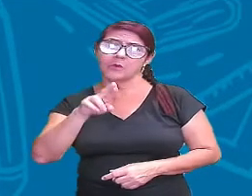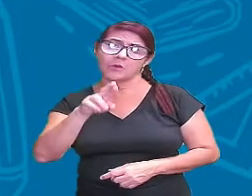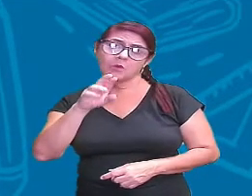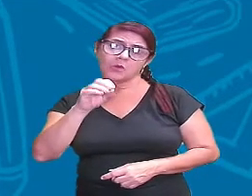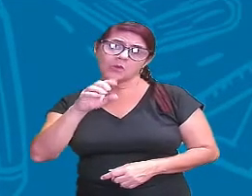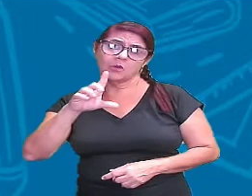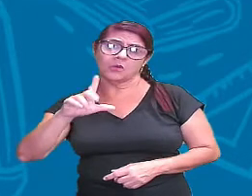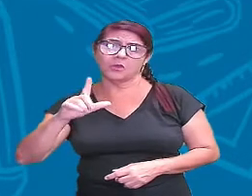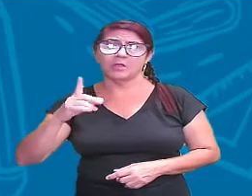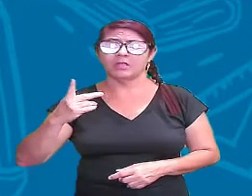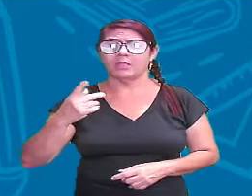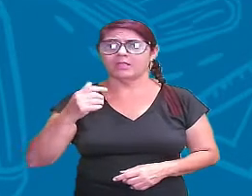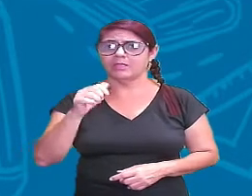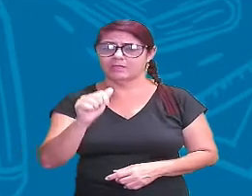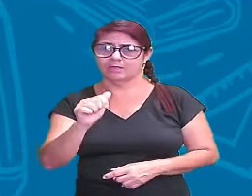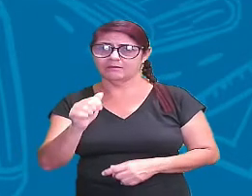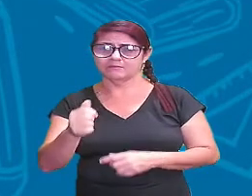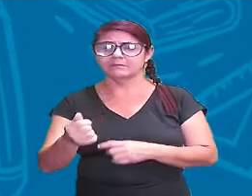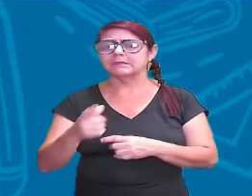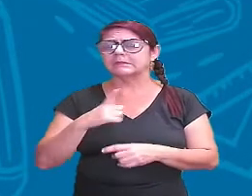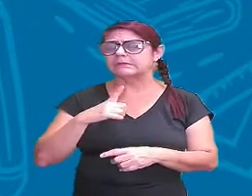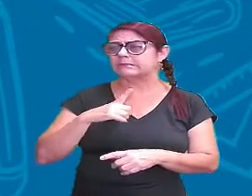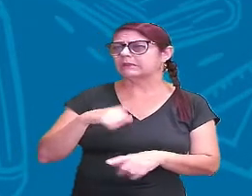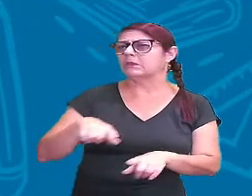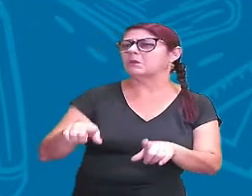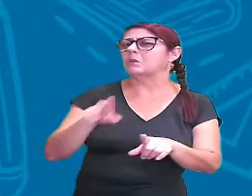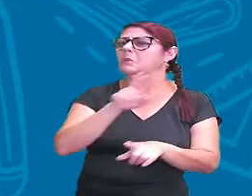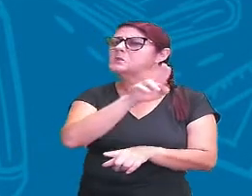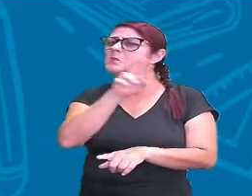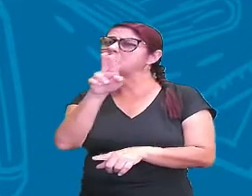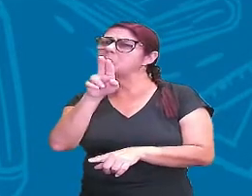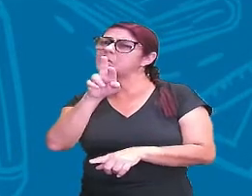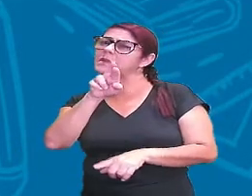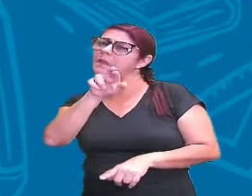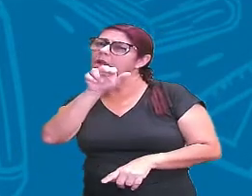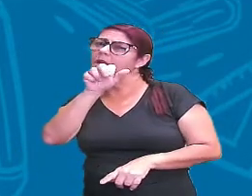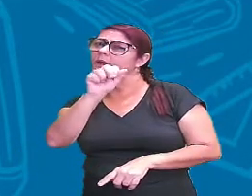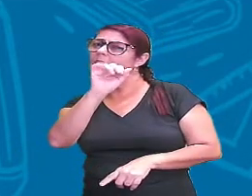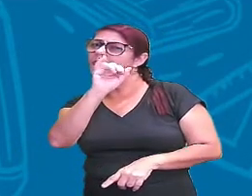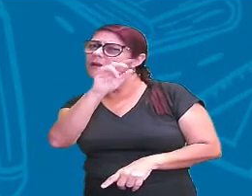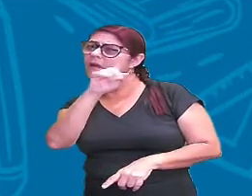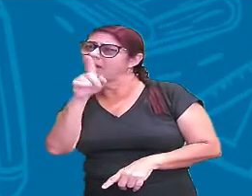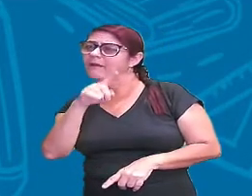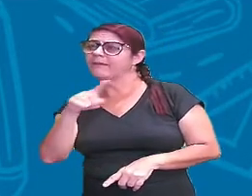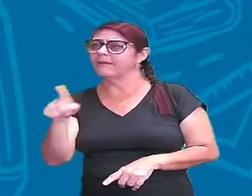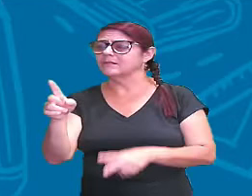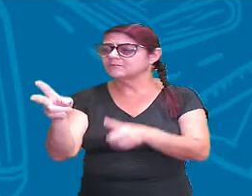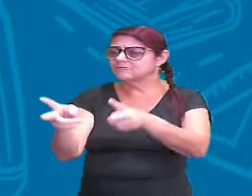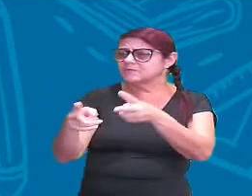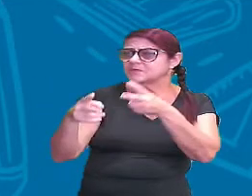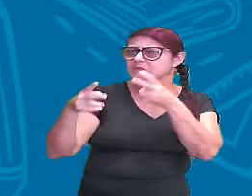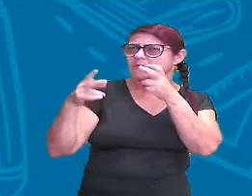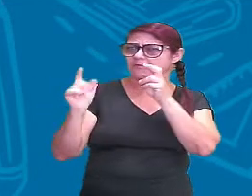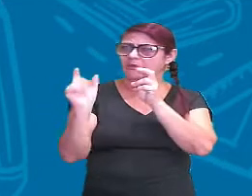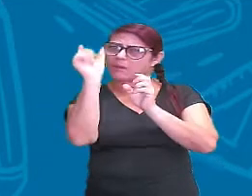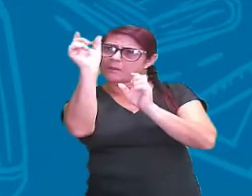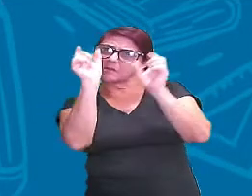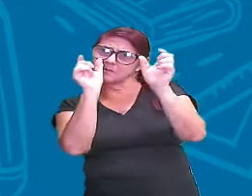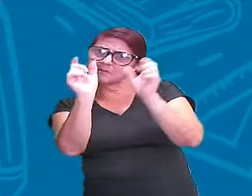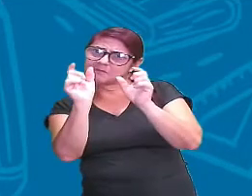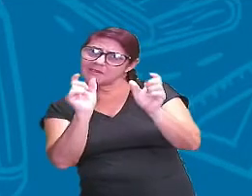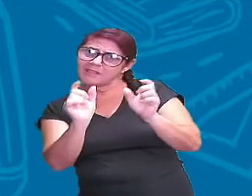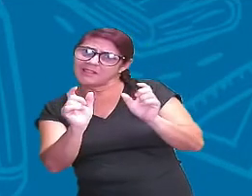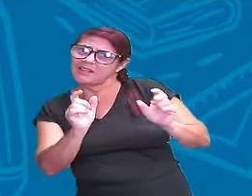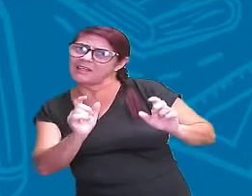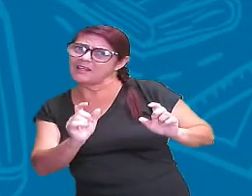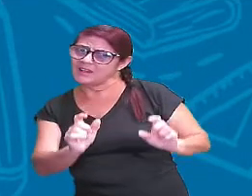temos a palavra raiz. Então, o que a gente pode perceber? Que todas essas palavras